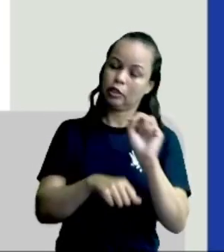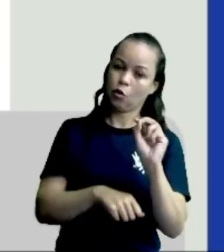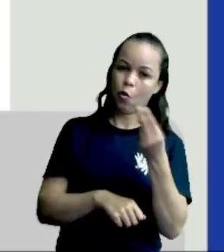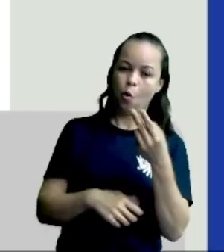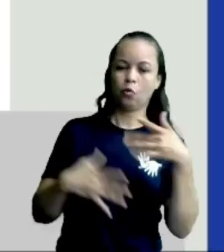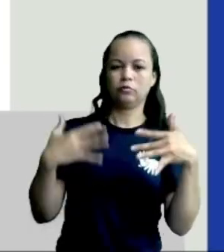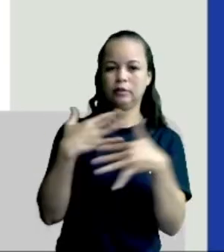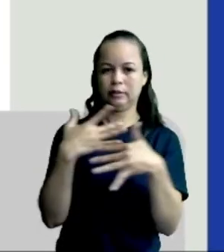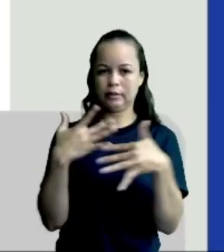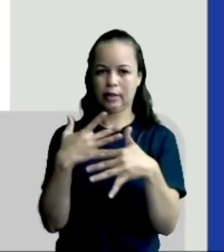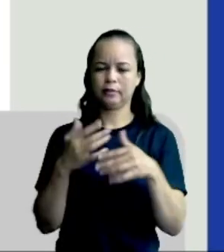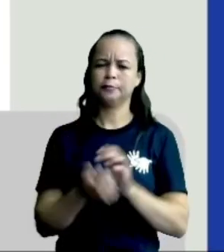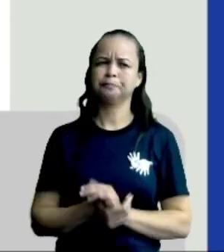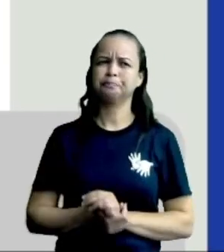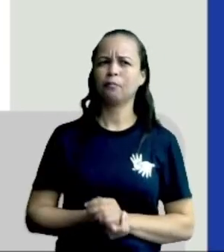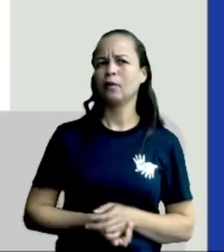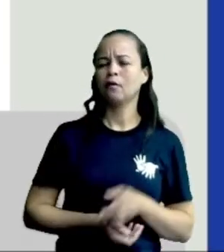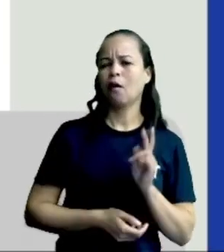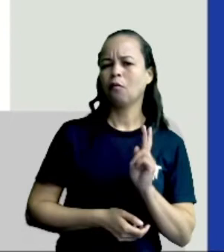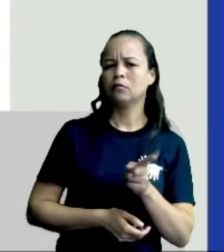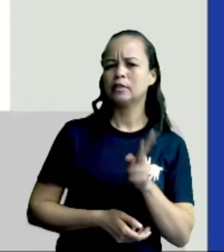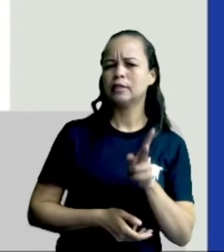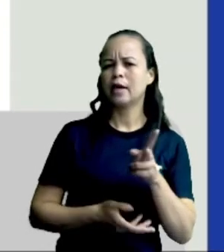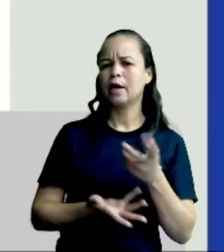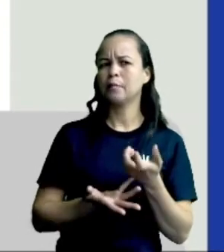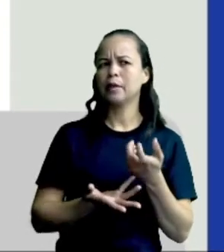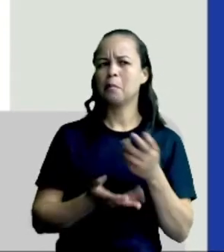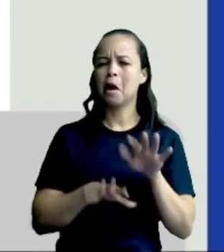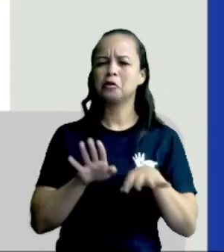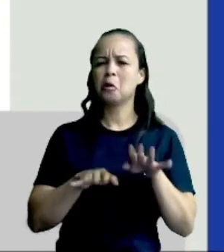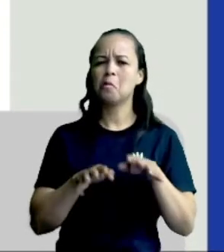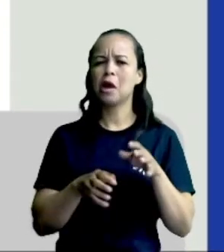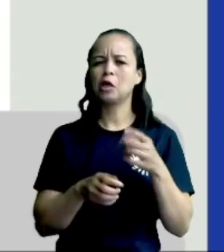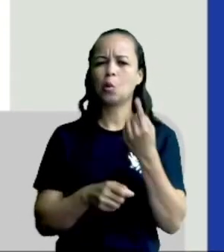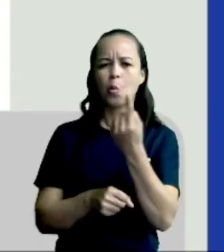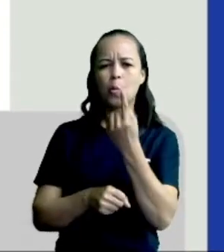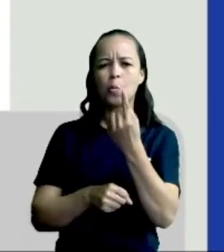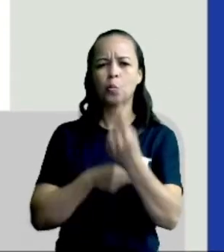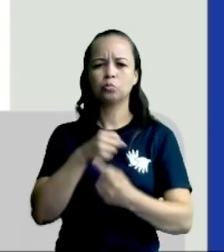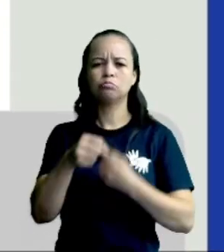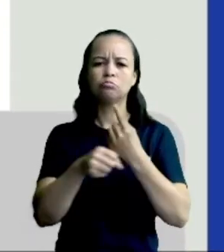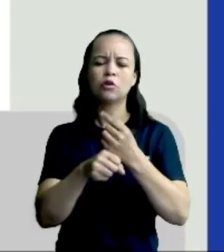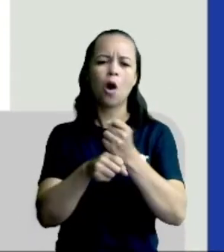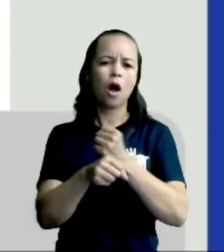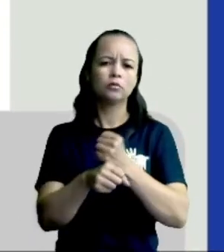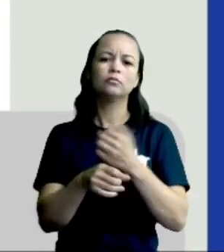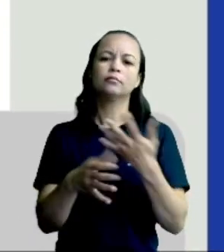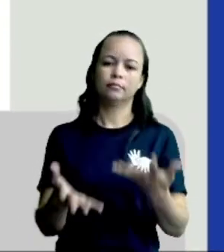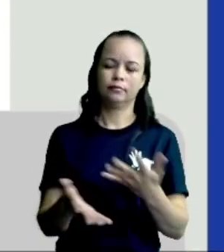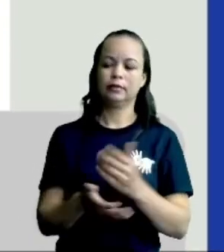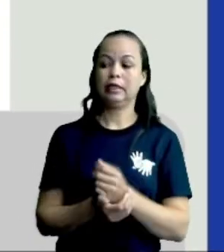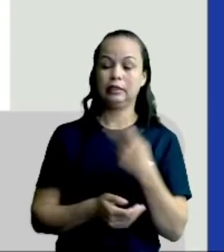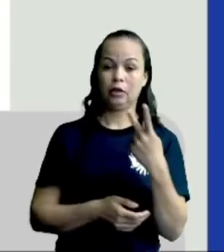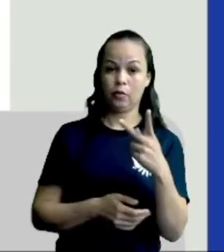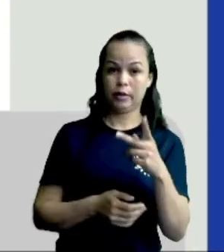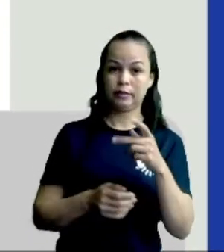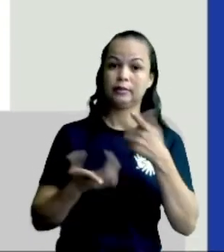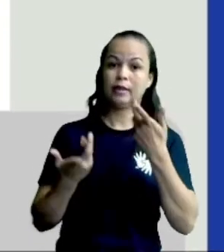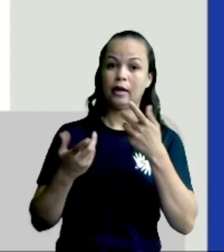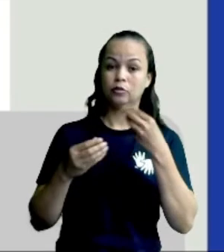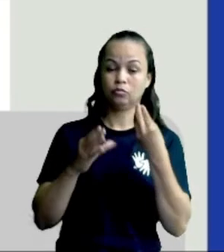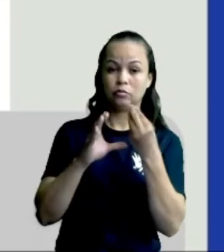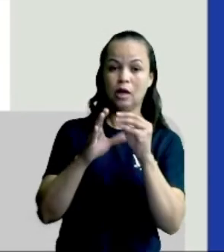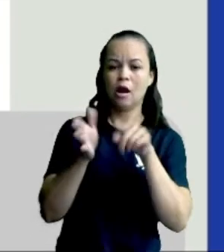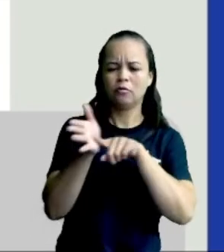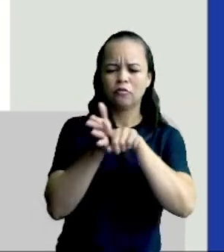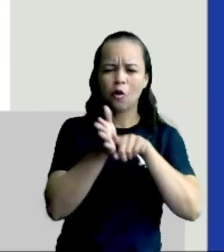ou cidade, geralmente em um ano, tá certo? Então, esse dado aí eu peguei de uma